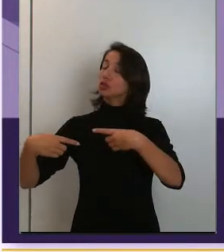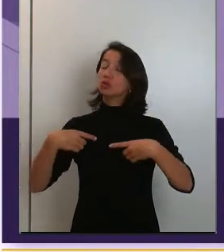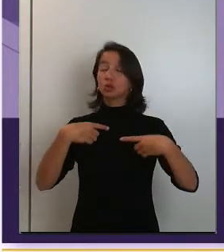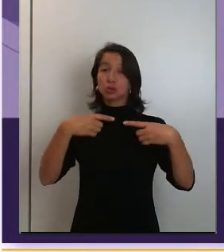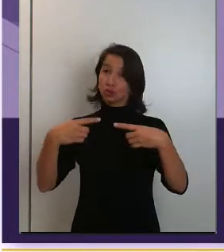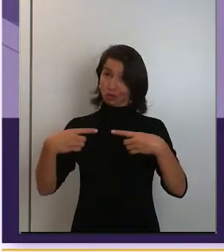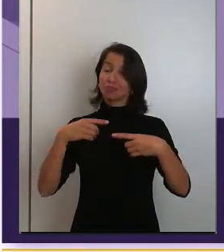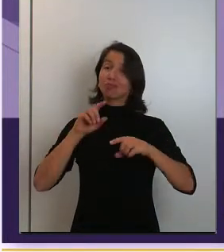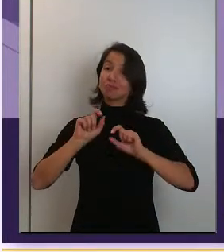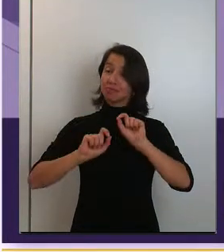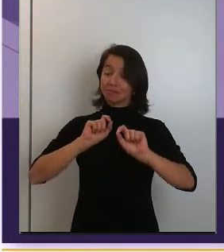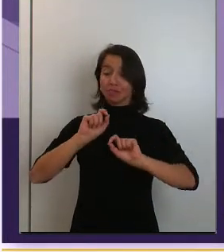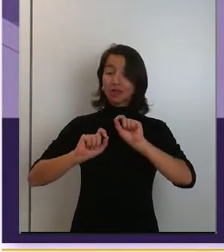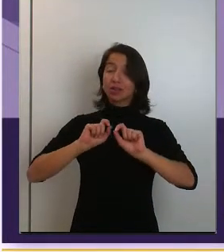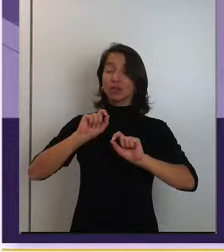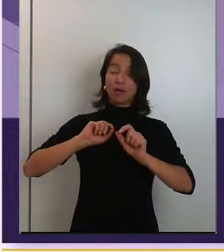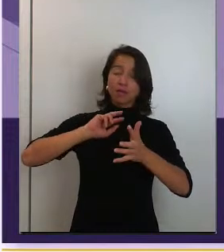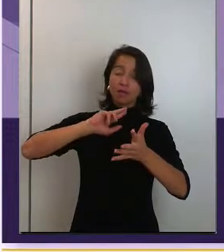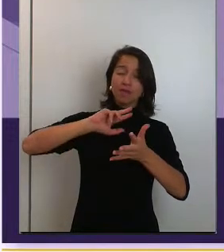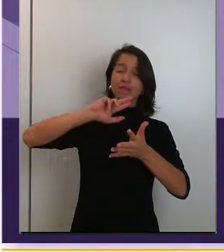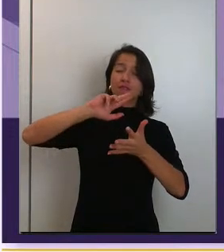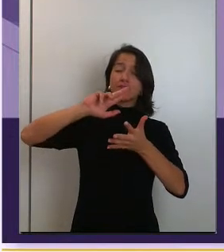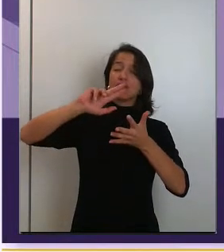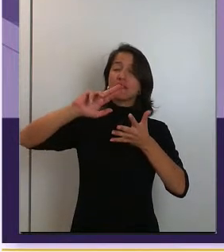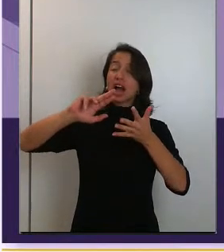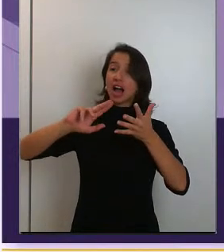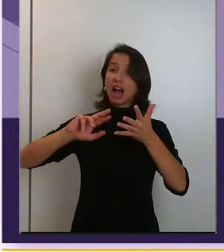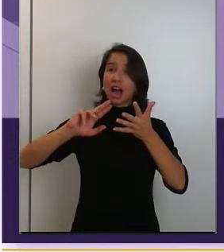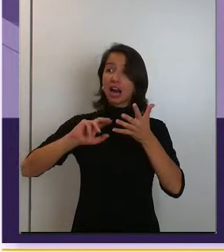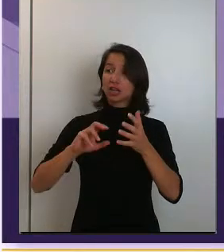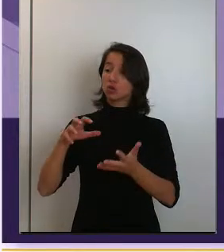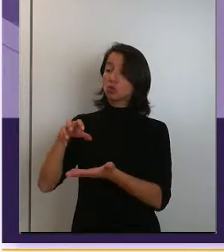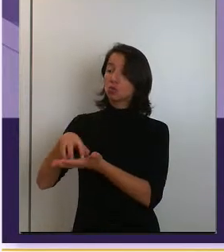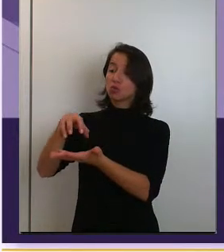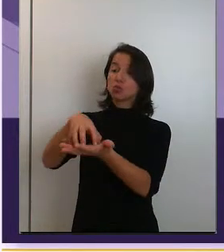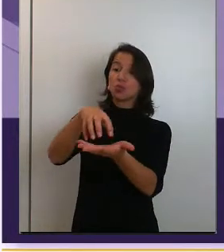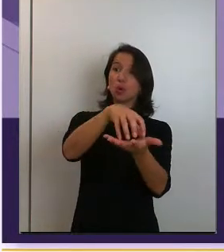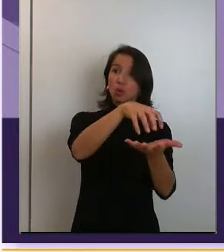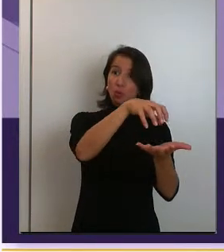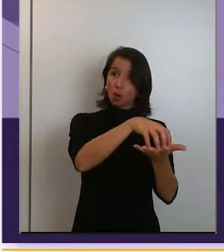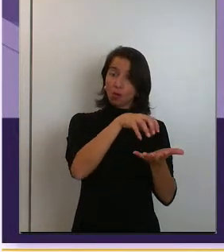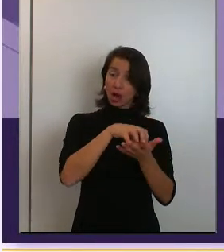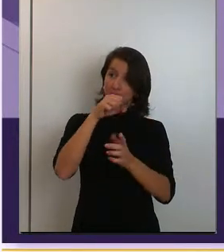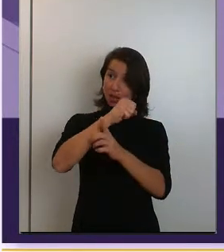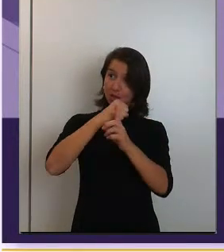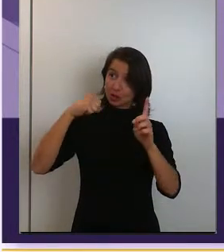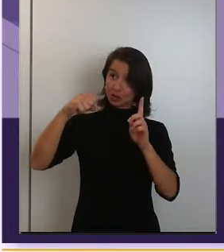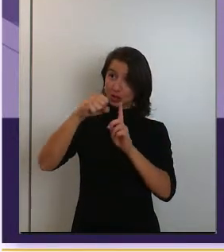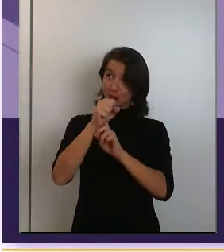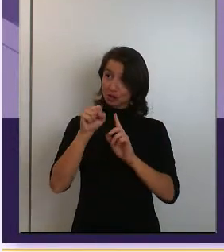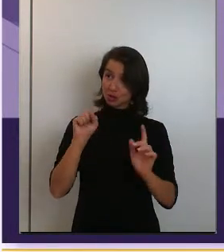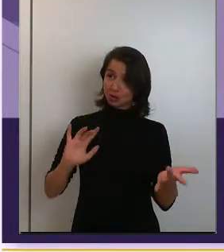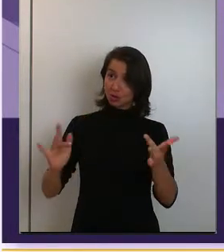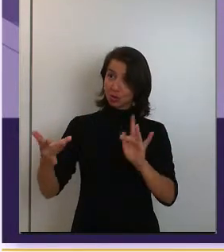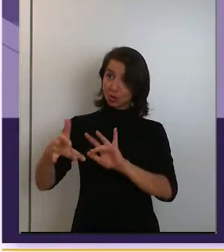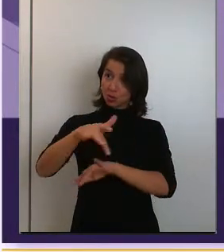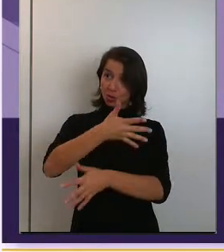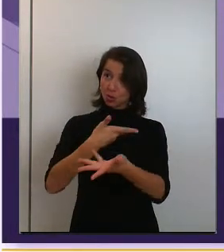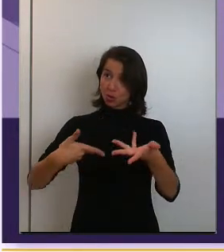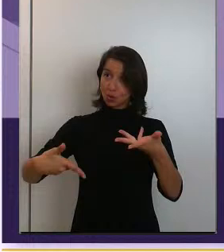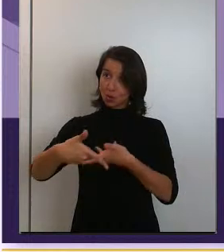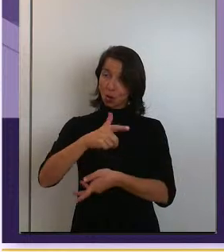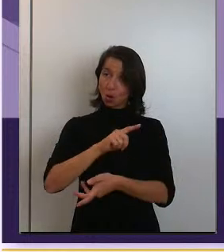e discutir com várias instituições, vários setores da sociedade civil organizada, outros órgãos públicos,